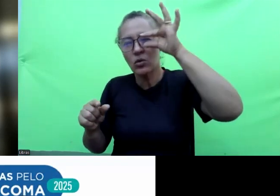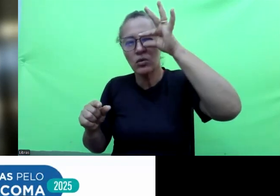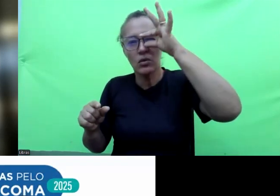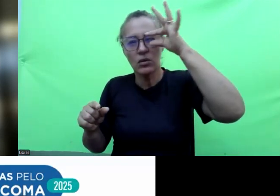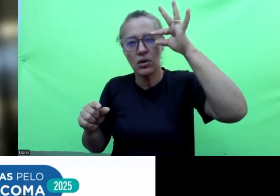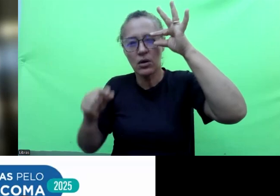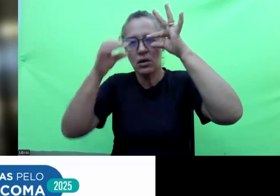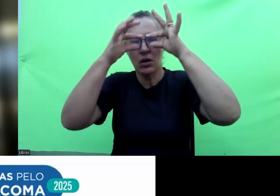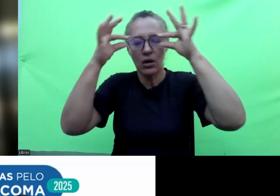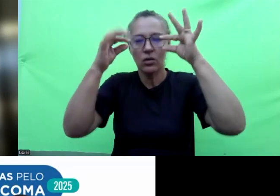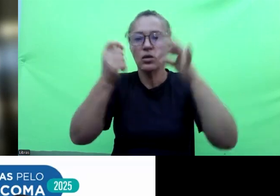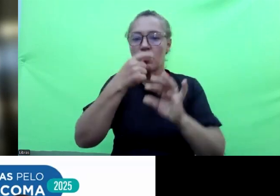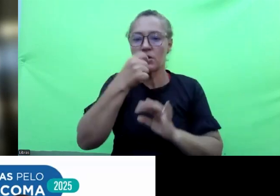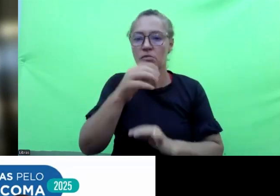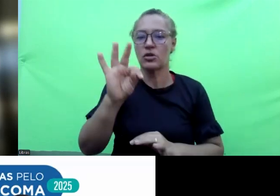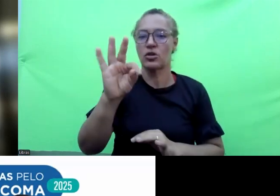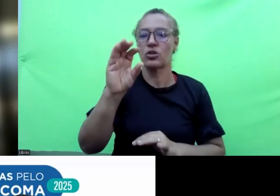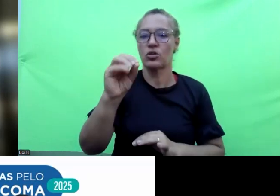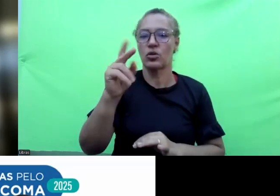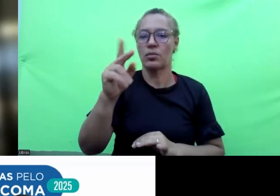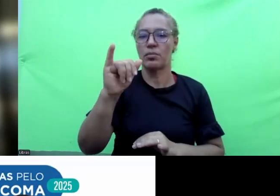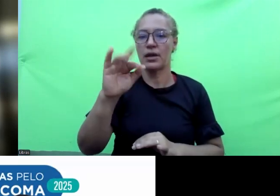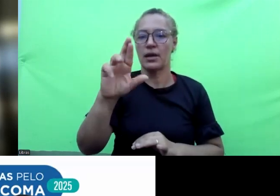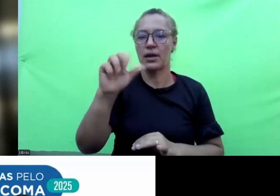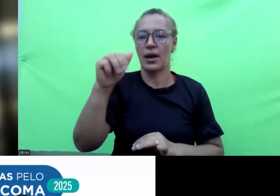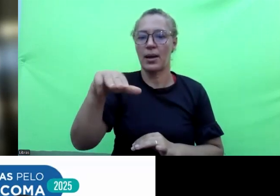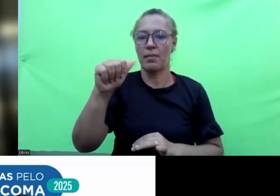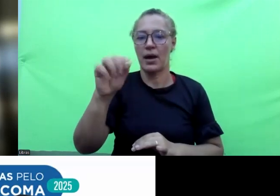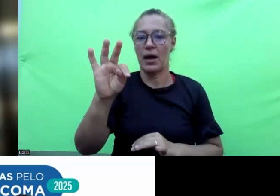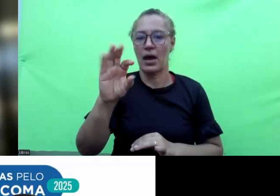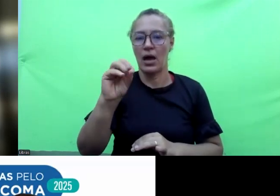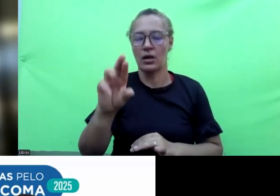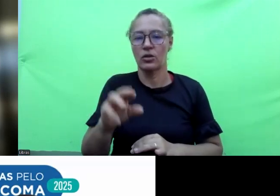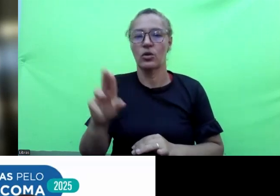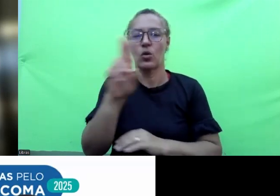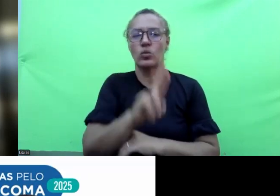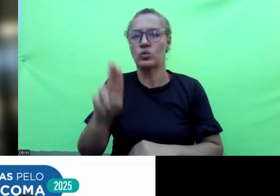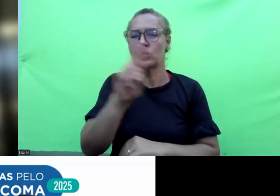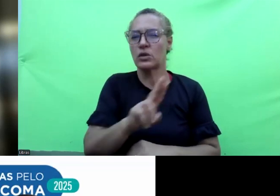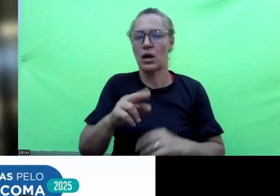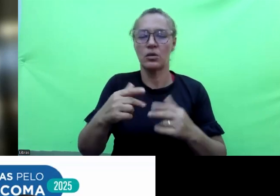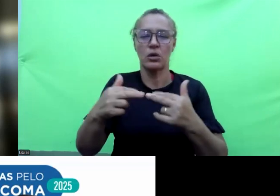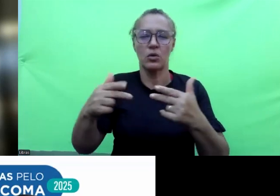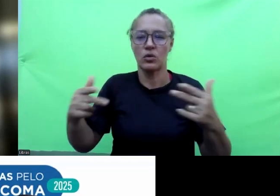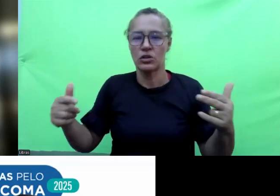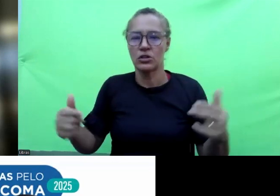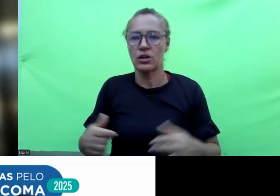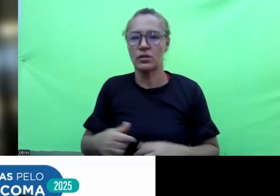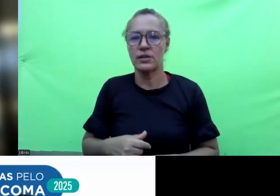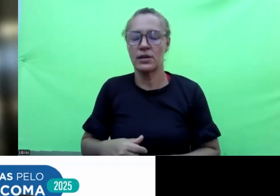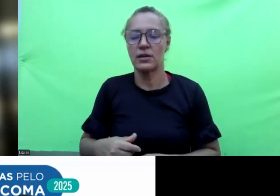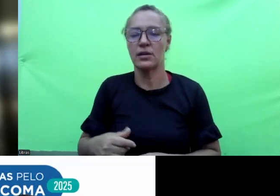um medicamento chamado topiramato, tá? Que é usado para diversas condições de saúde, enxaqueca,